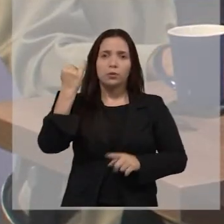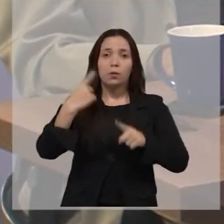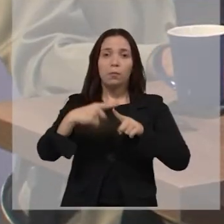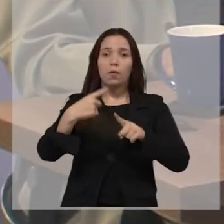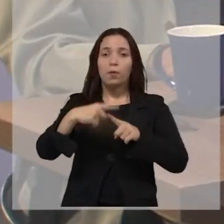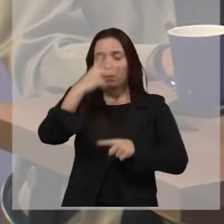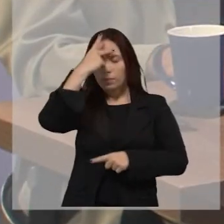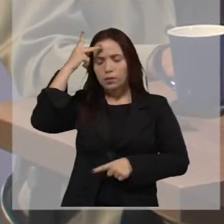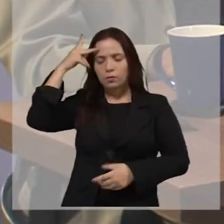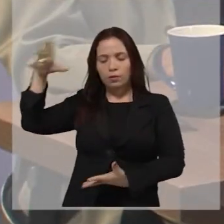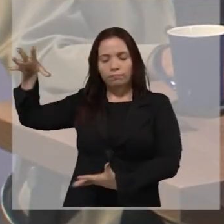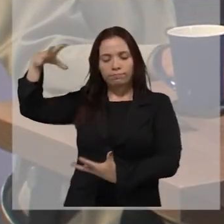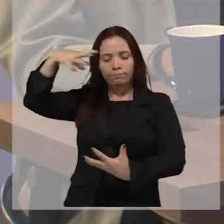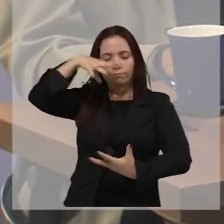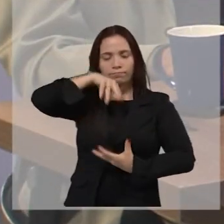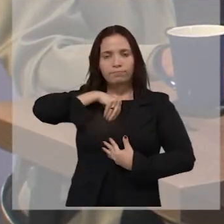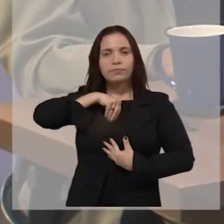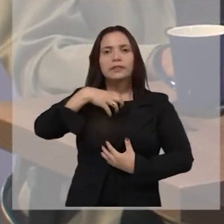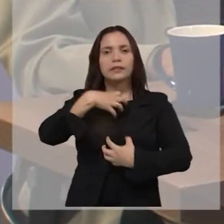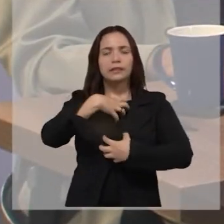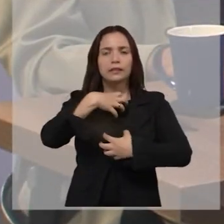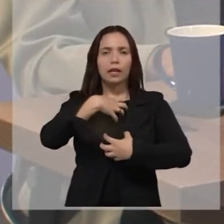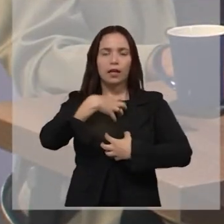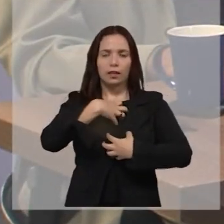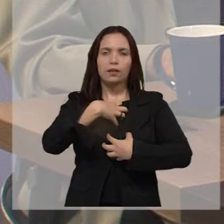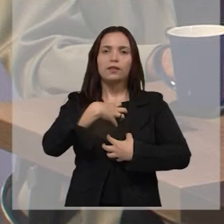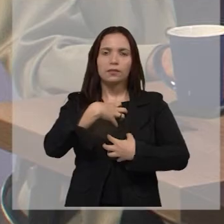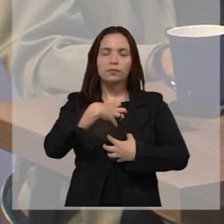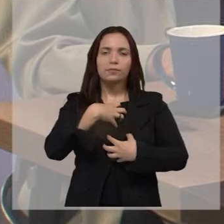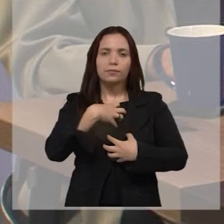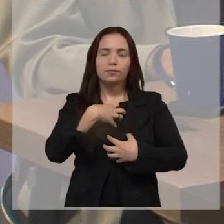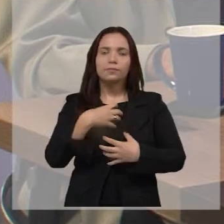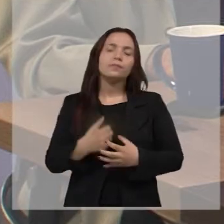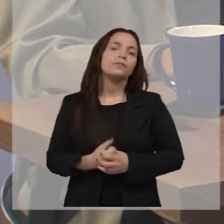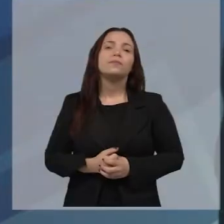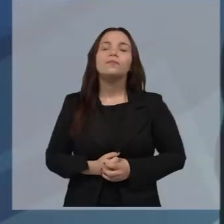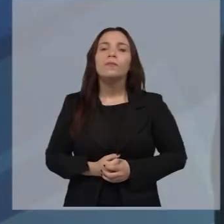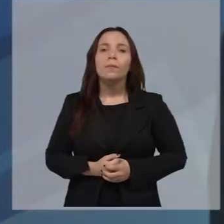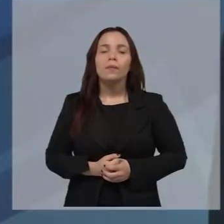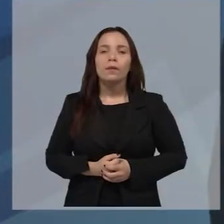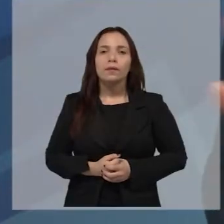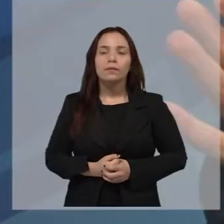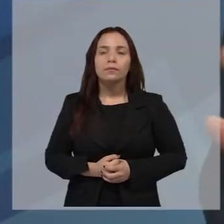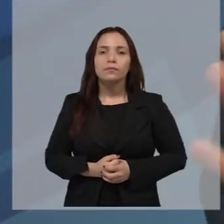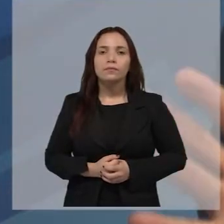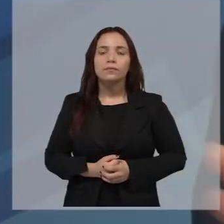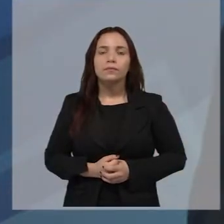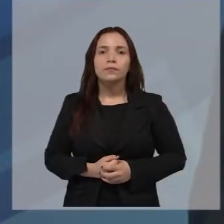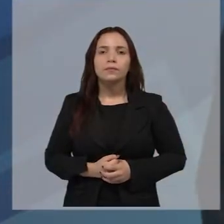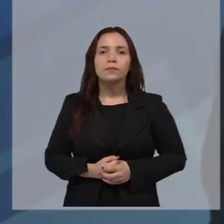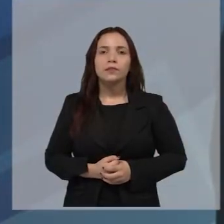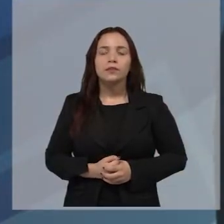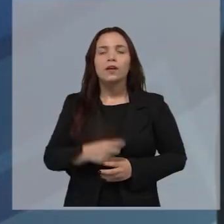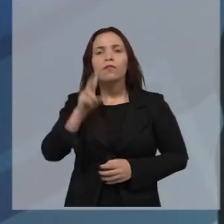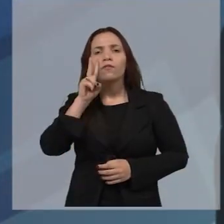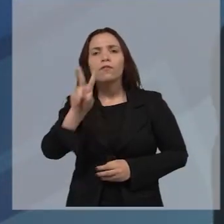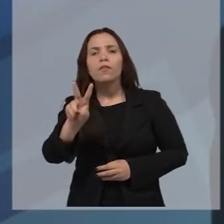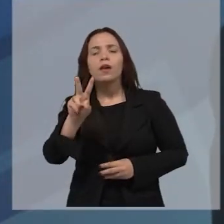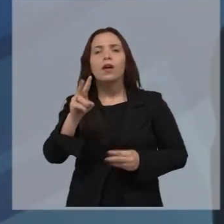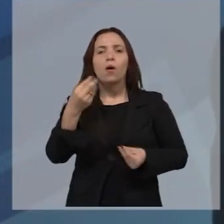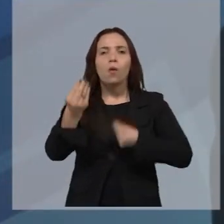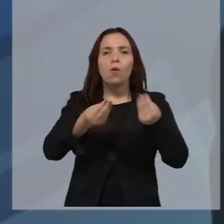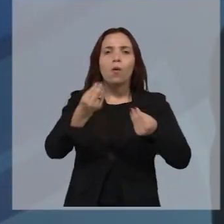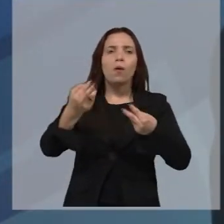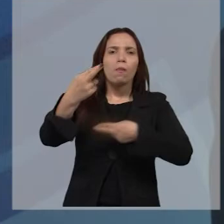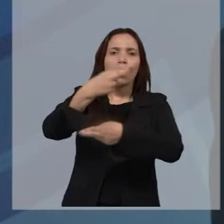Ela tem eleva uma o espírito capacidade das pessoas, de, né? de Pode ver. Uma das atividades que a fazer gente com que a faz, pessoa olhe o mundo de outra maneira,